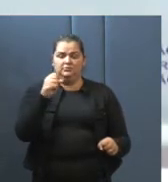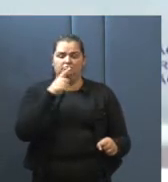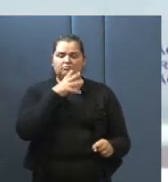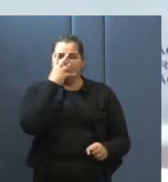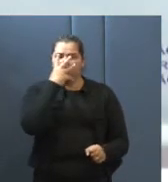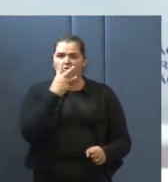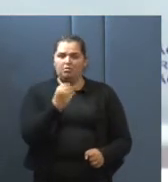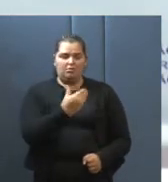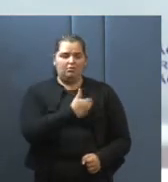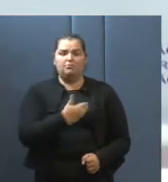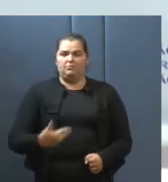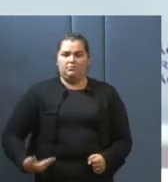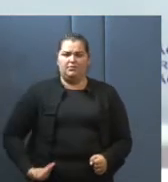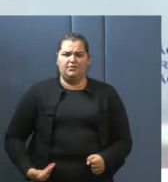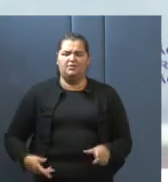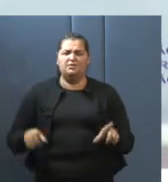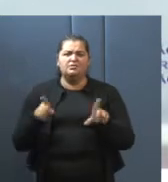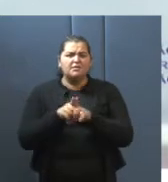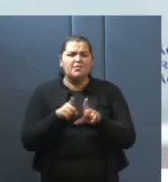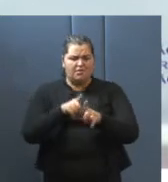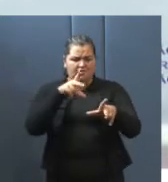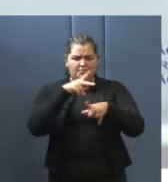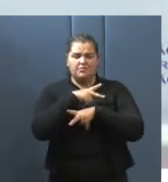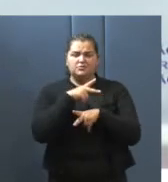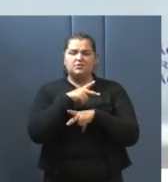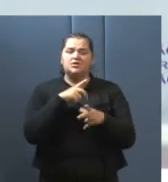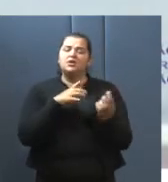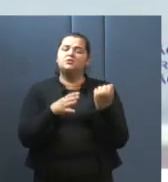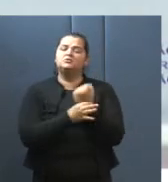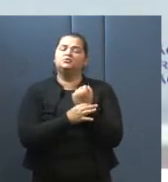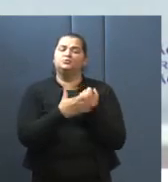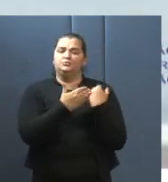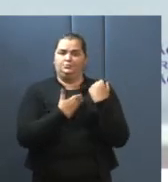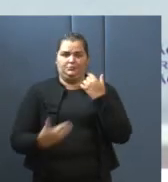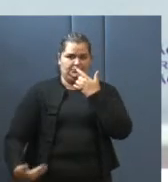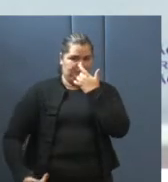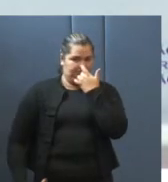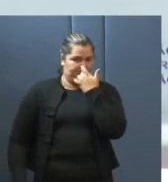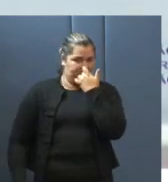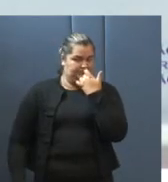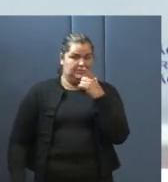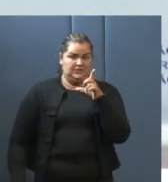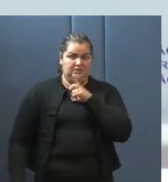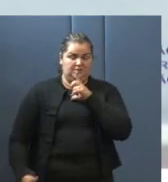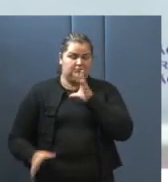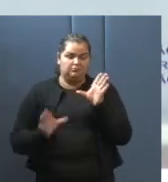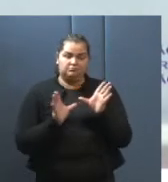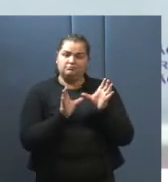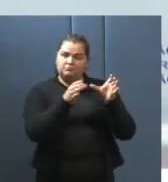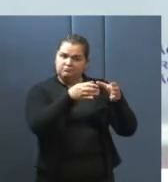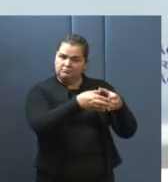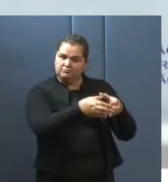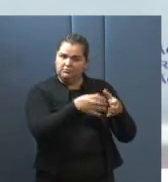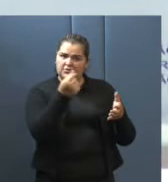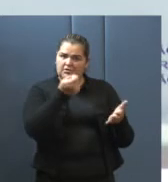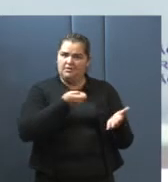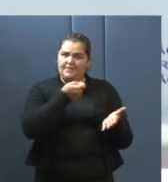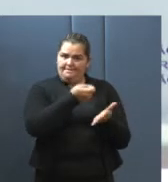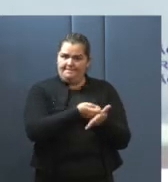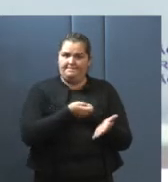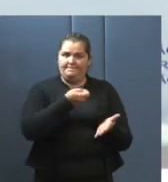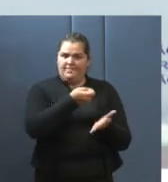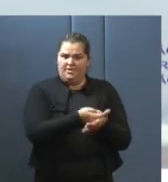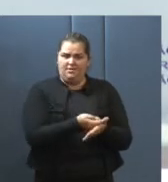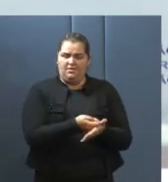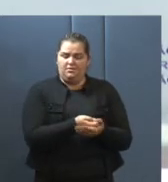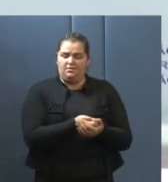pública, mesmo créditos privados que contam com garantia pública. Uma vez que há o sinistro e a indenização, caso esse